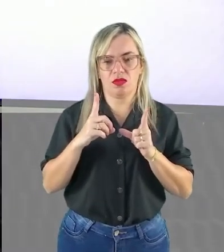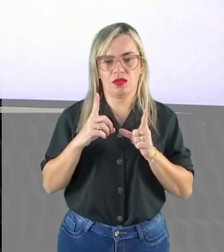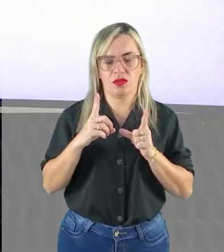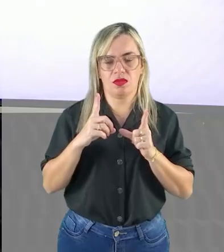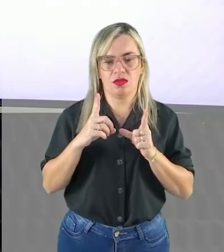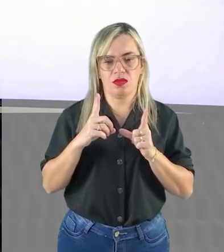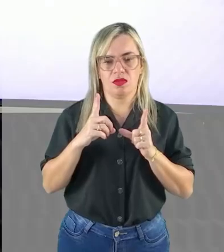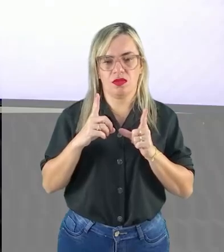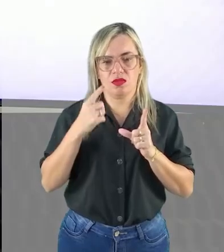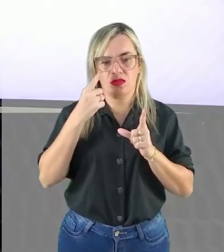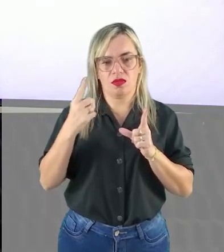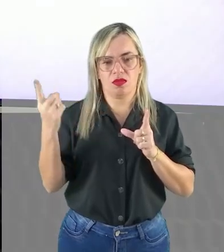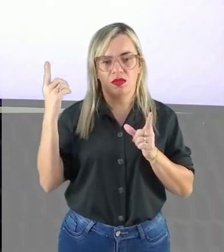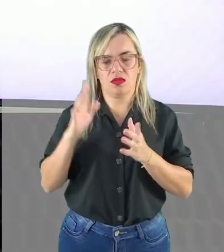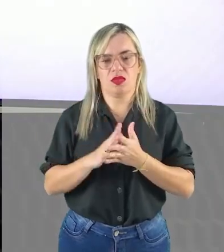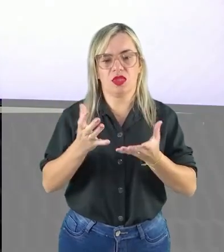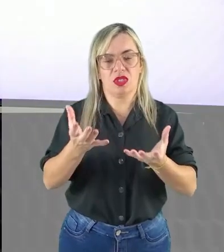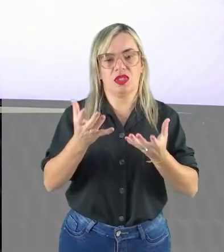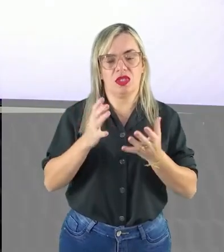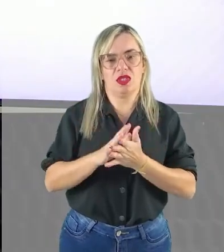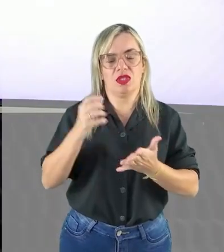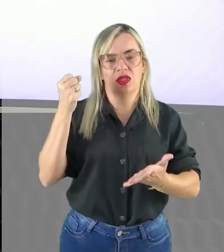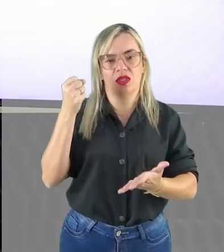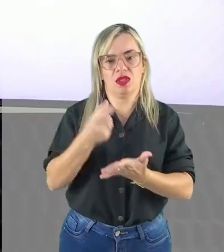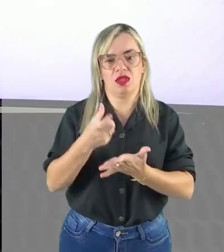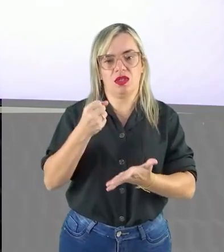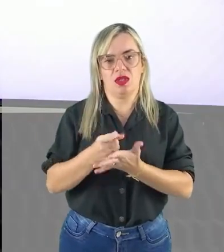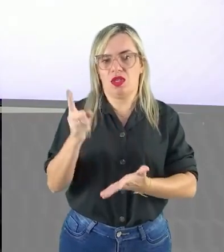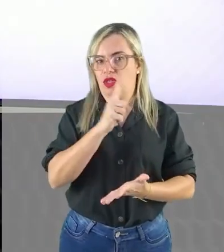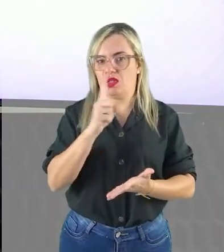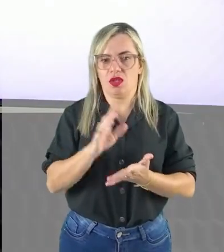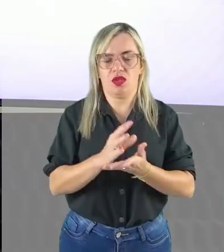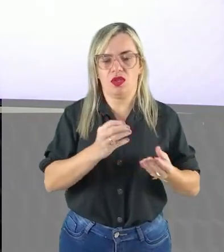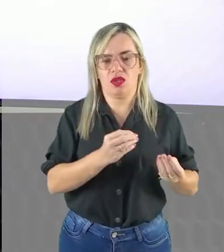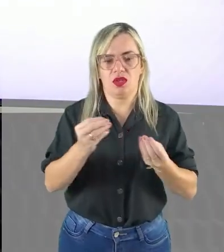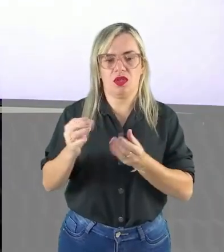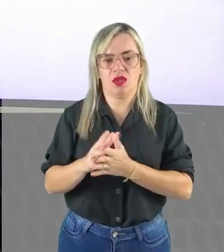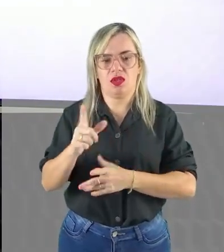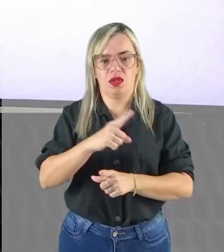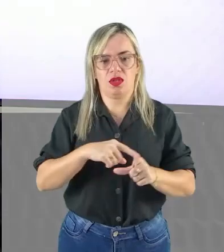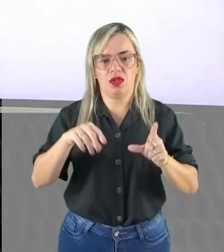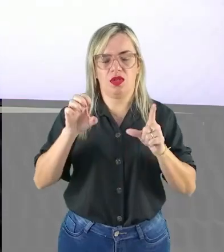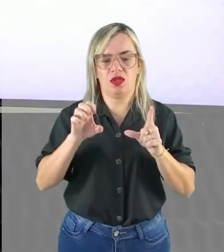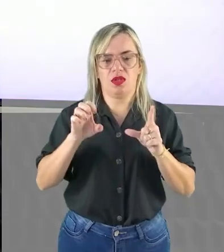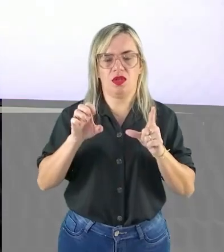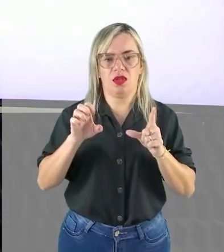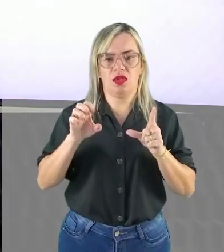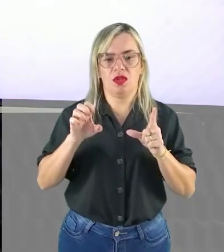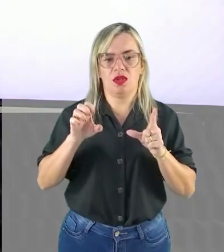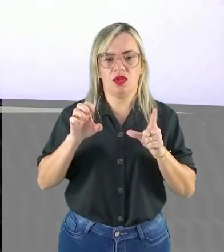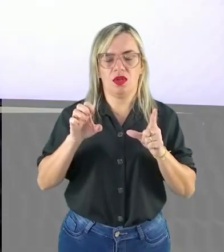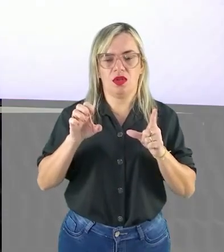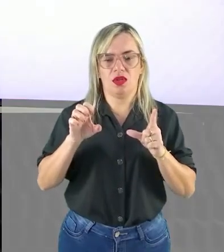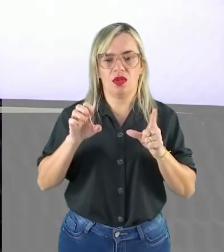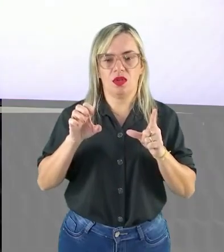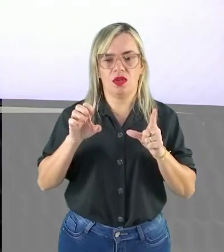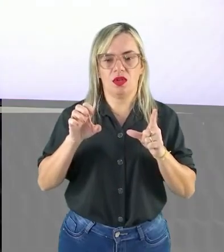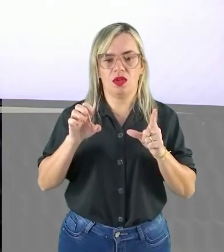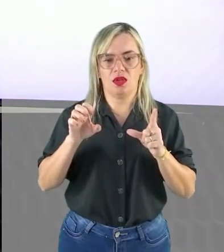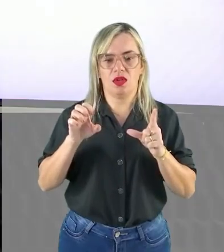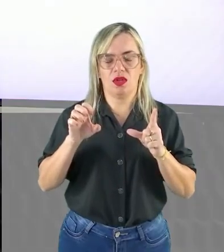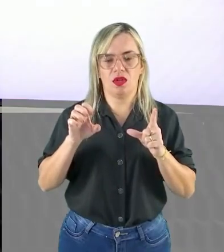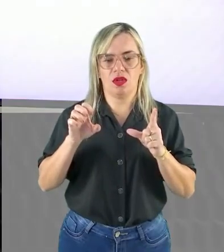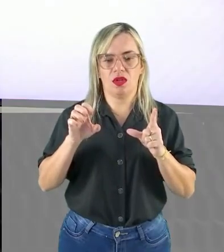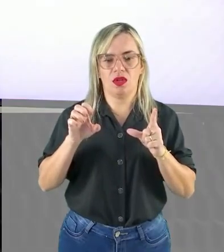gente. Não, ele diz lá, se você quiser comprar, adquirir, tá? Ela não está dando. E a alternativa correta, convencer o leitor a comprar um